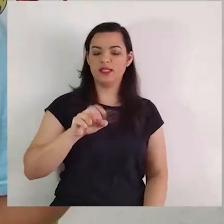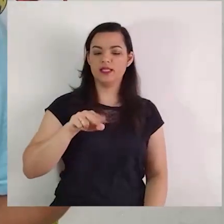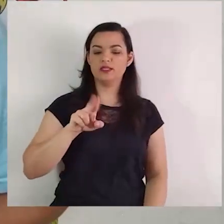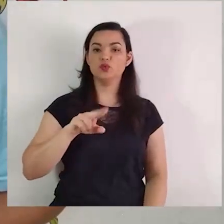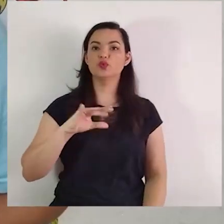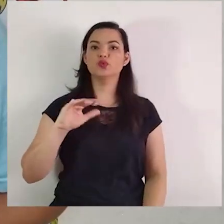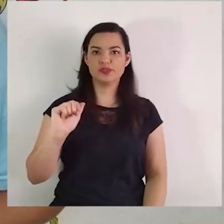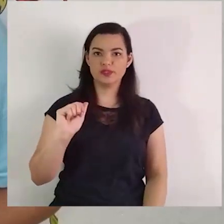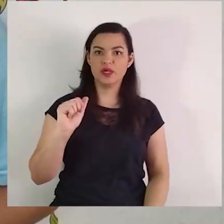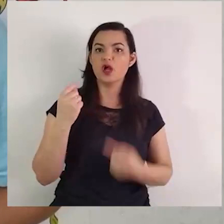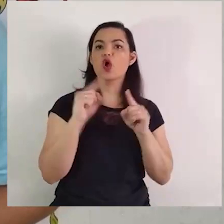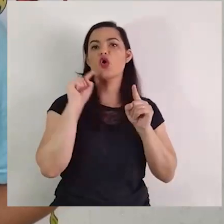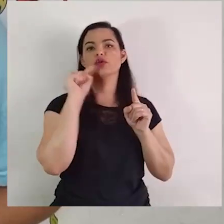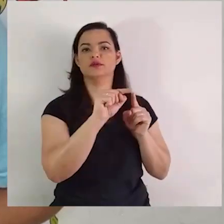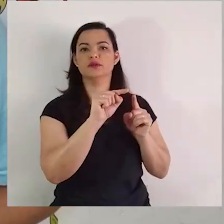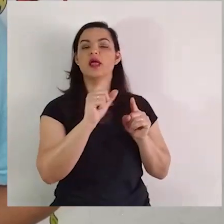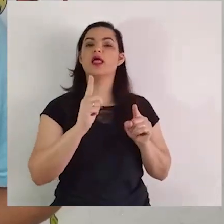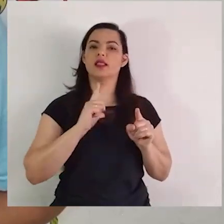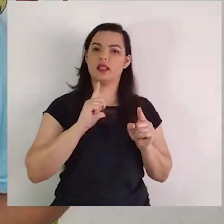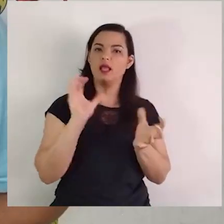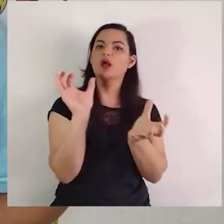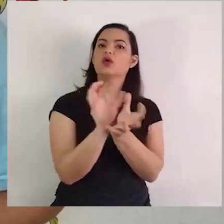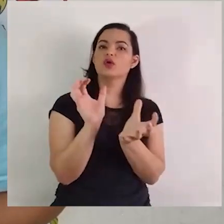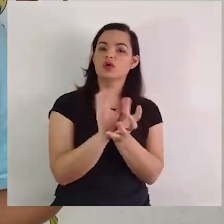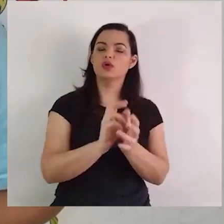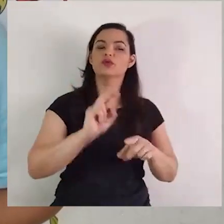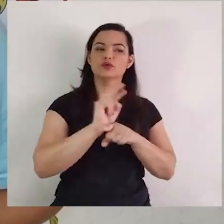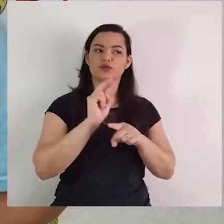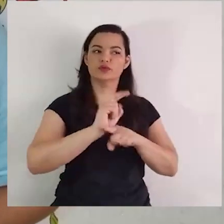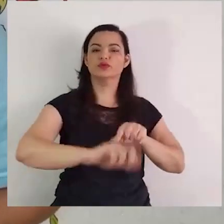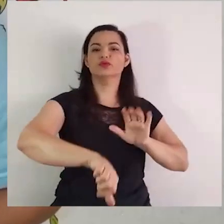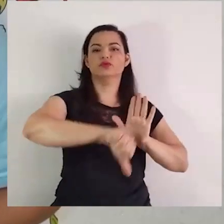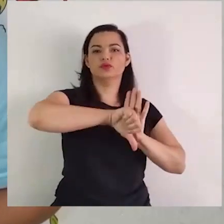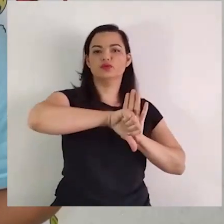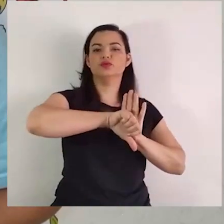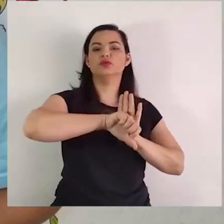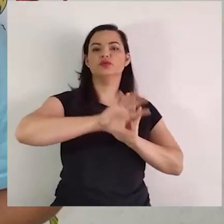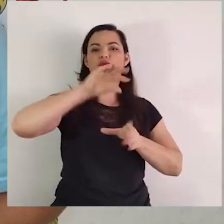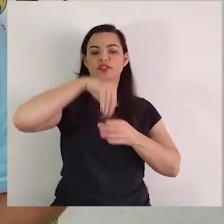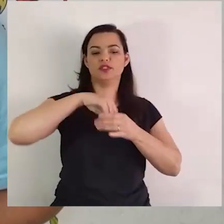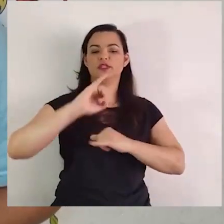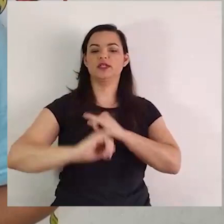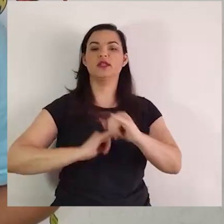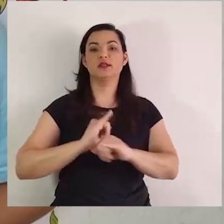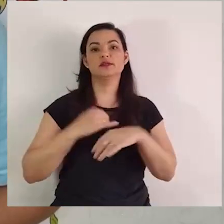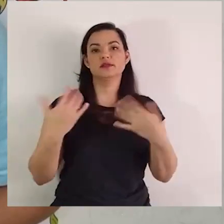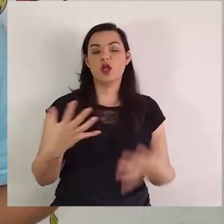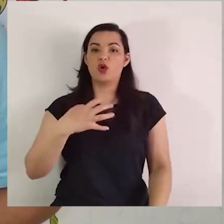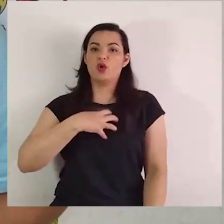de apoio hoje que cuida só de crimes digitais, de crimes virtuais. Então, o